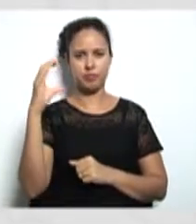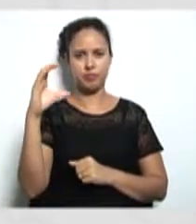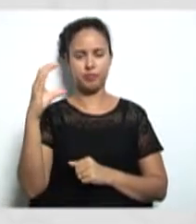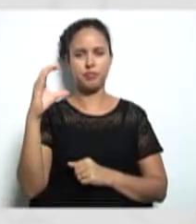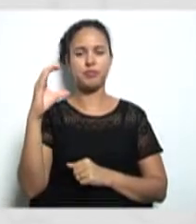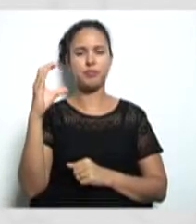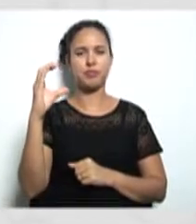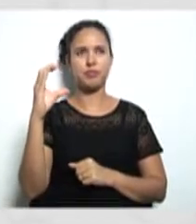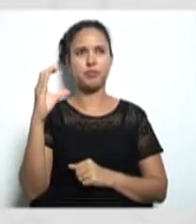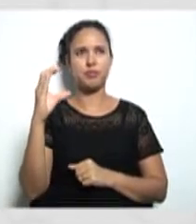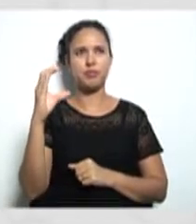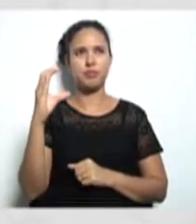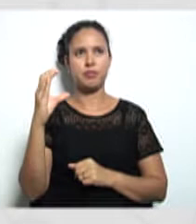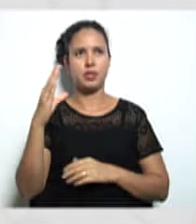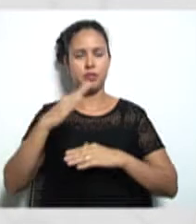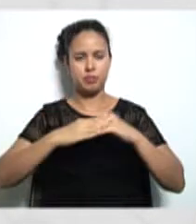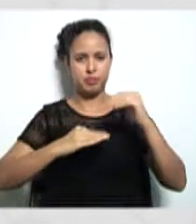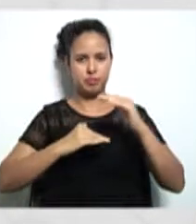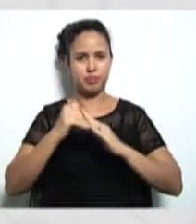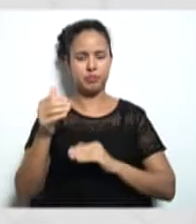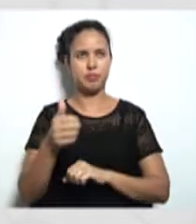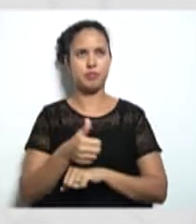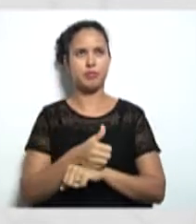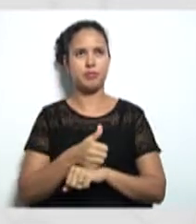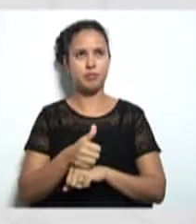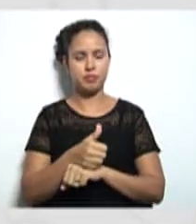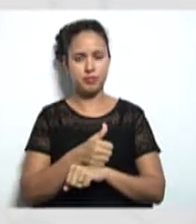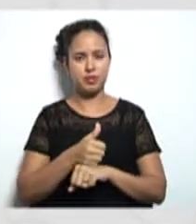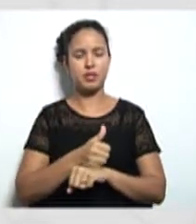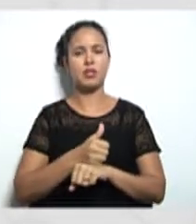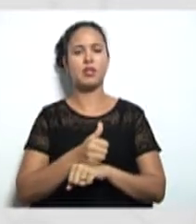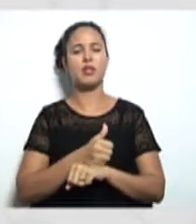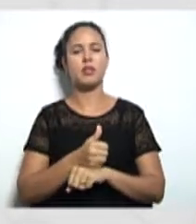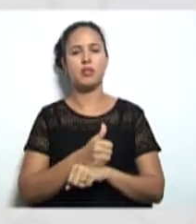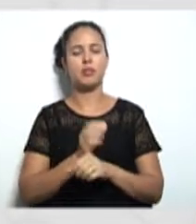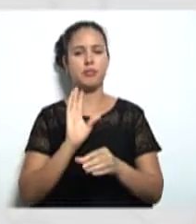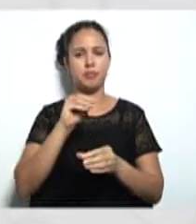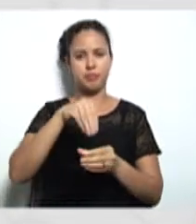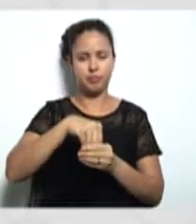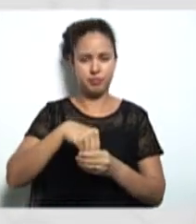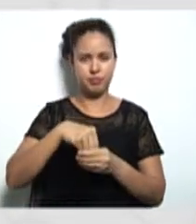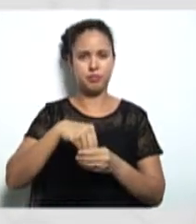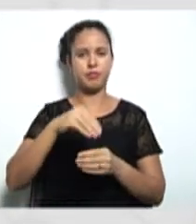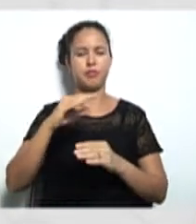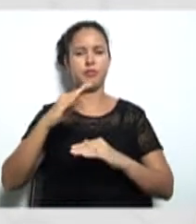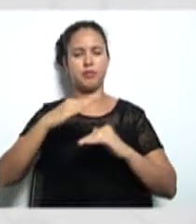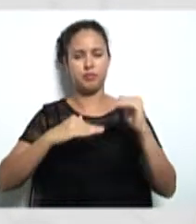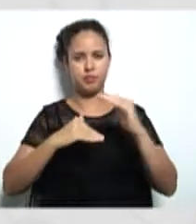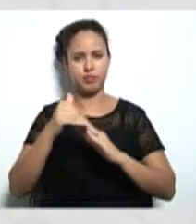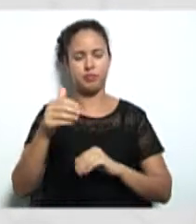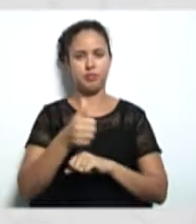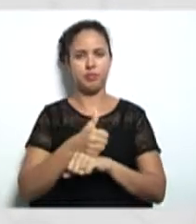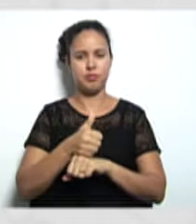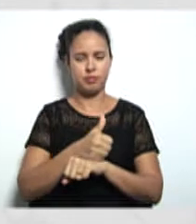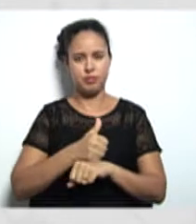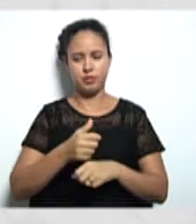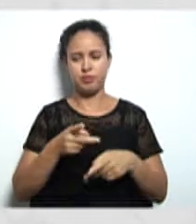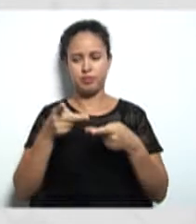científico, prática profissional. Aí nós vamos falar dentro da prática profissional de visita